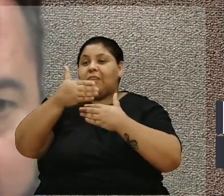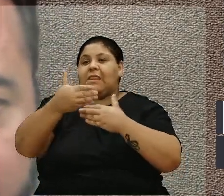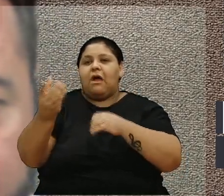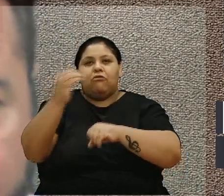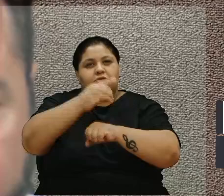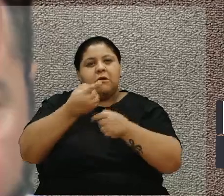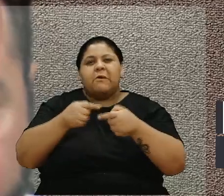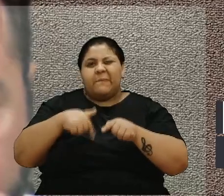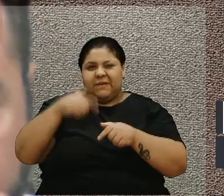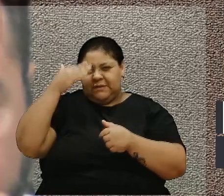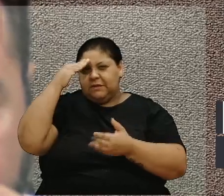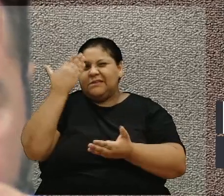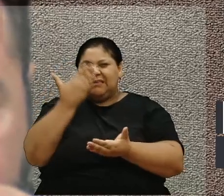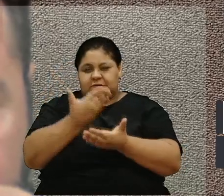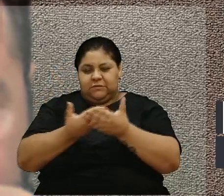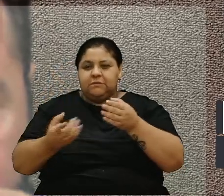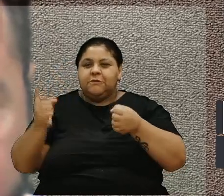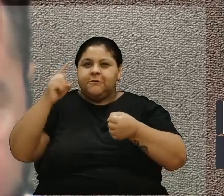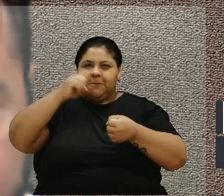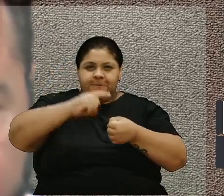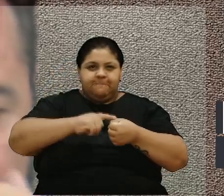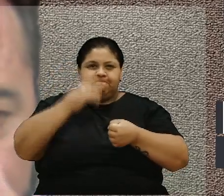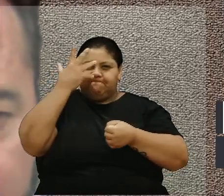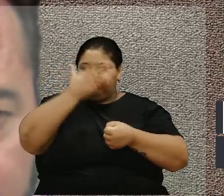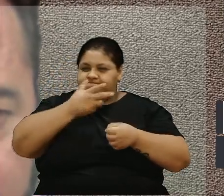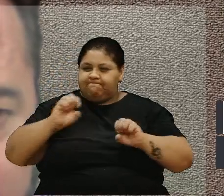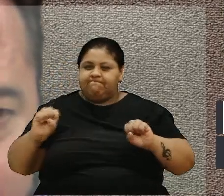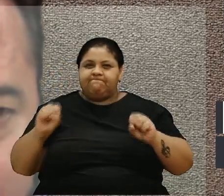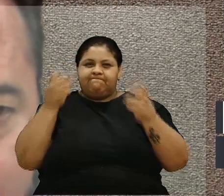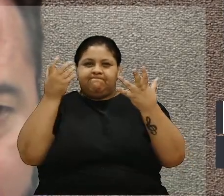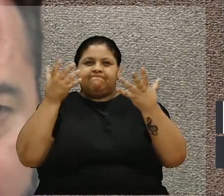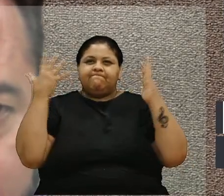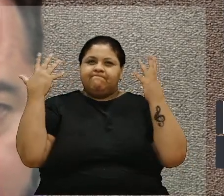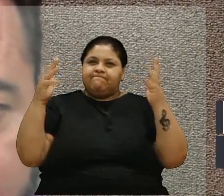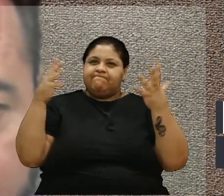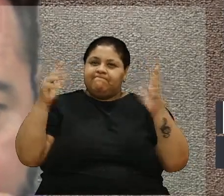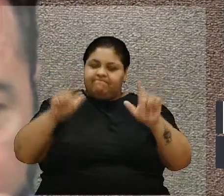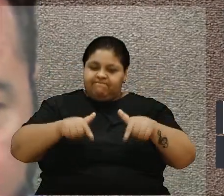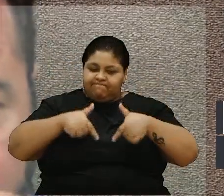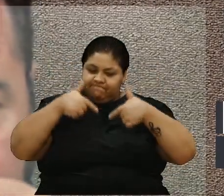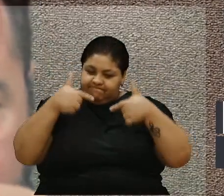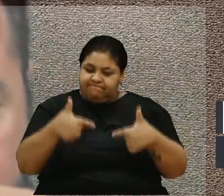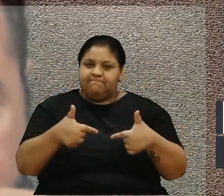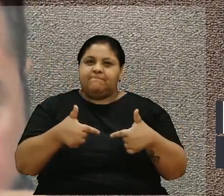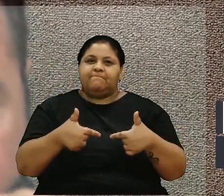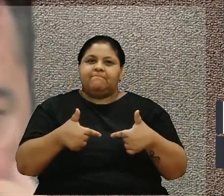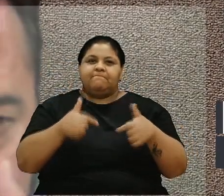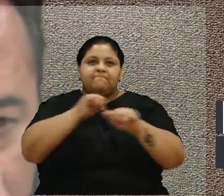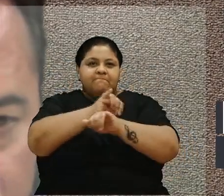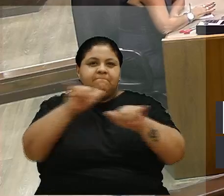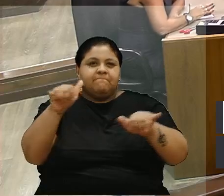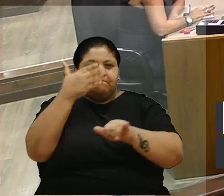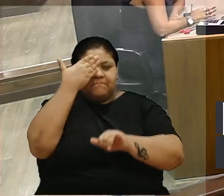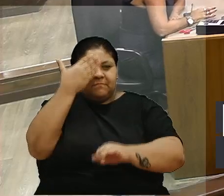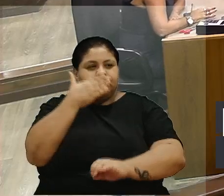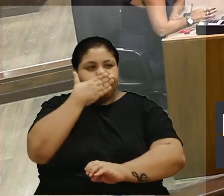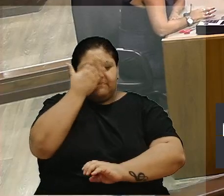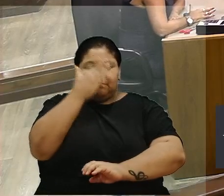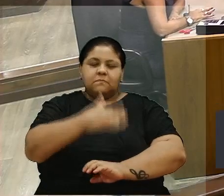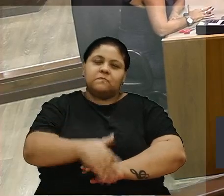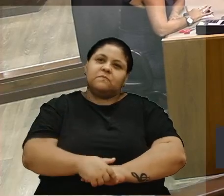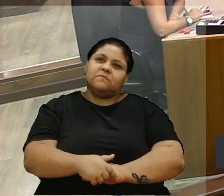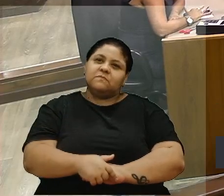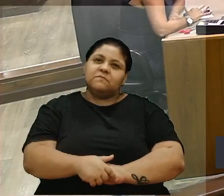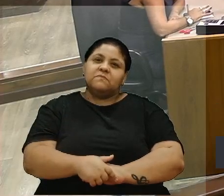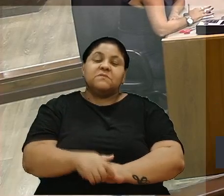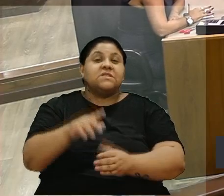tenho certeza que, para a retomada, vai ser um belo evento. Parabéns a Vossa Excelência pelas atitudes tomadas para a divulgação. Obrigado, vereador Edson da